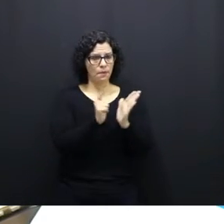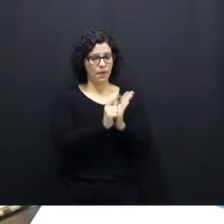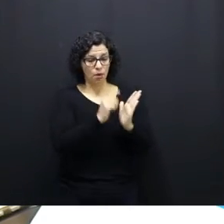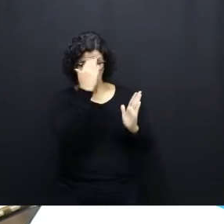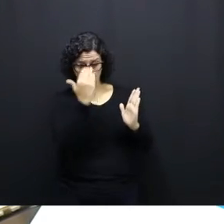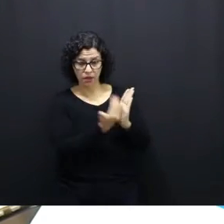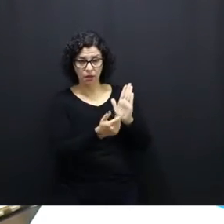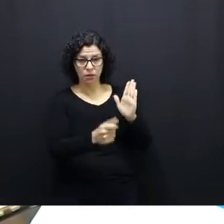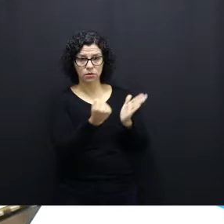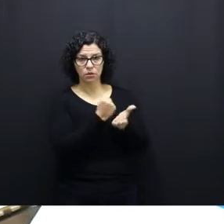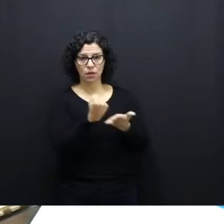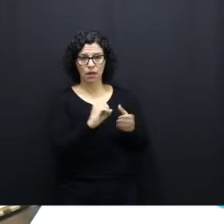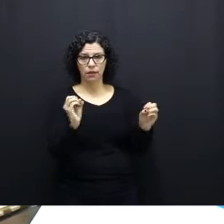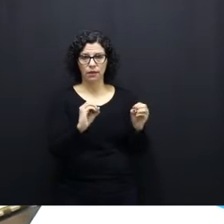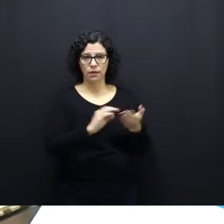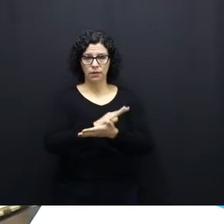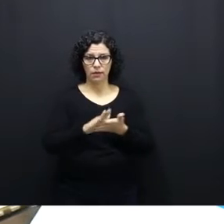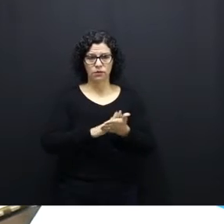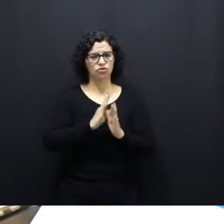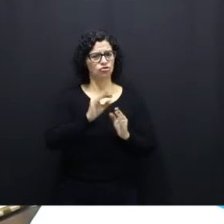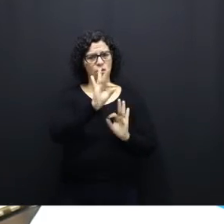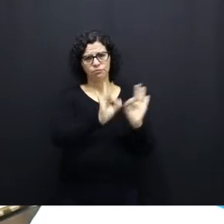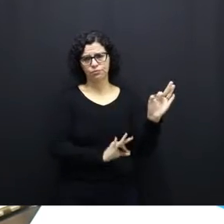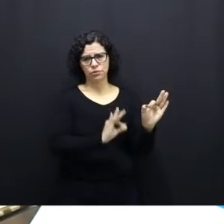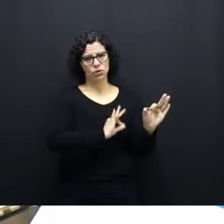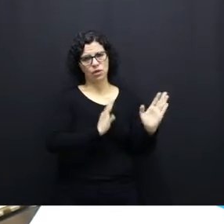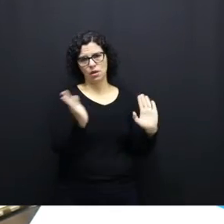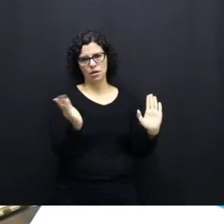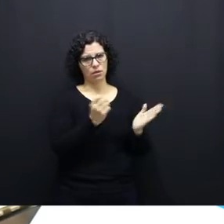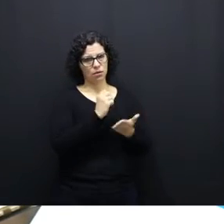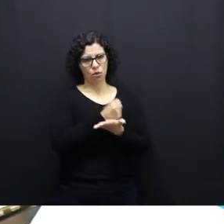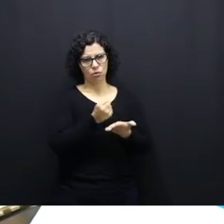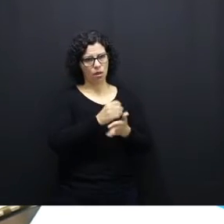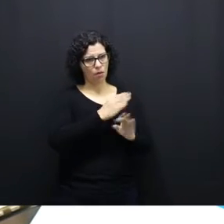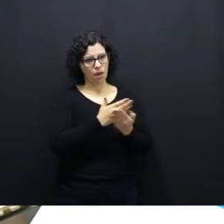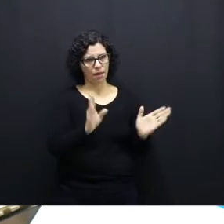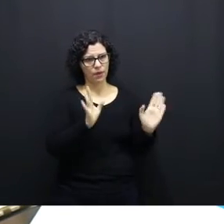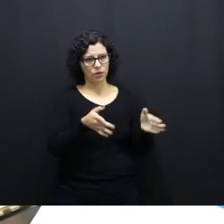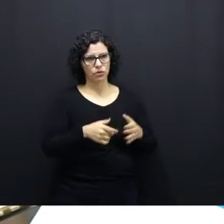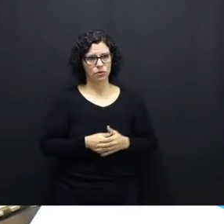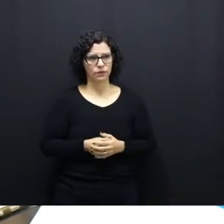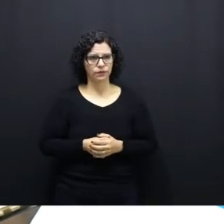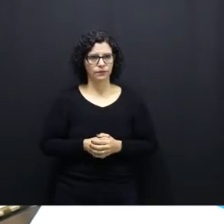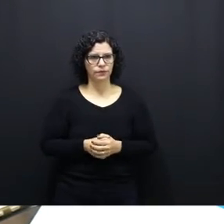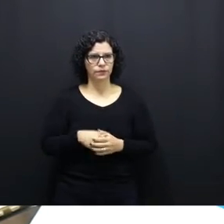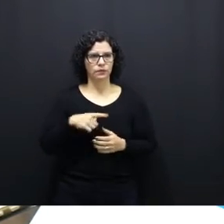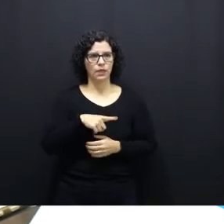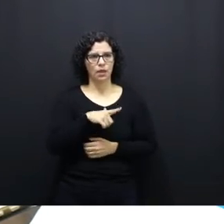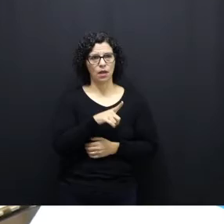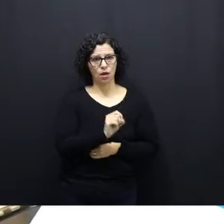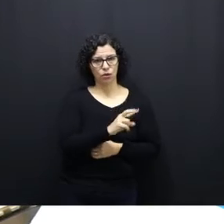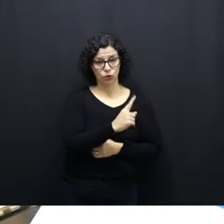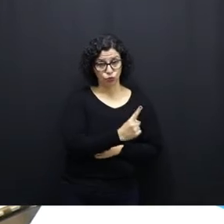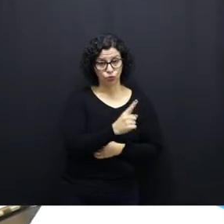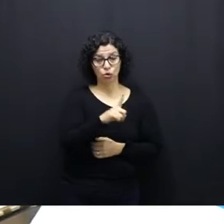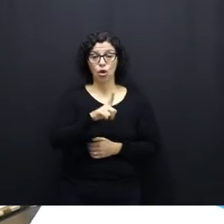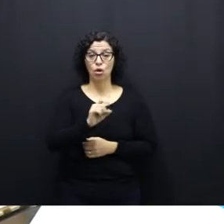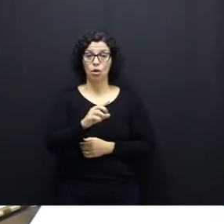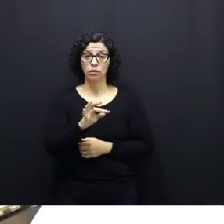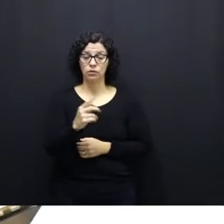contrato o contrato deveria ter sido encerrado o canto do lote um para o lote